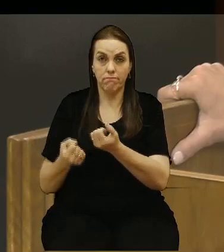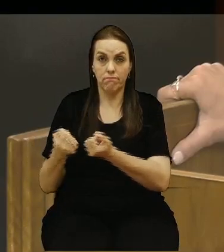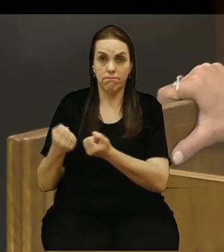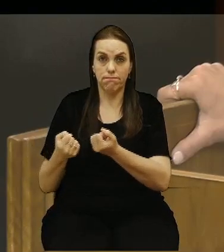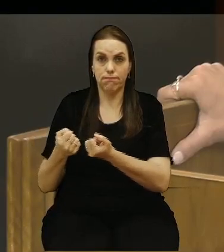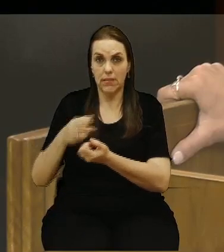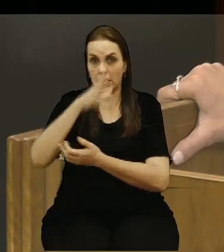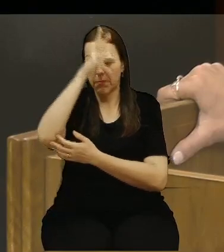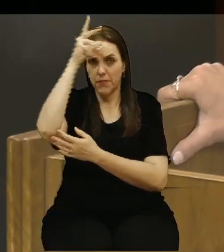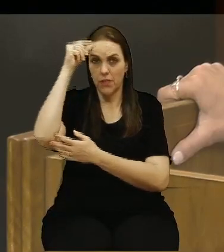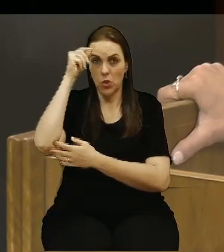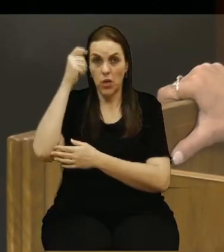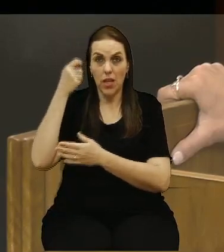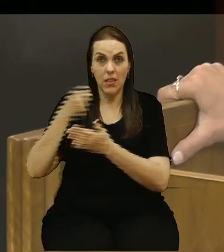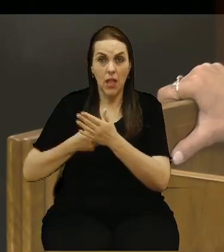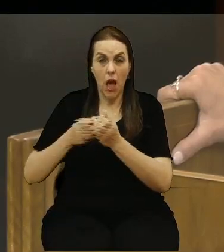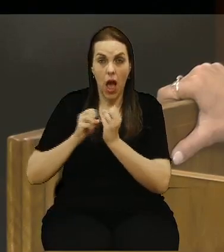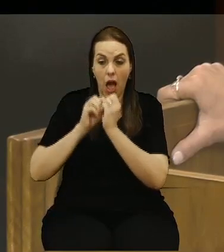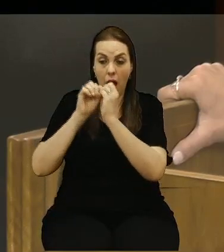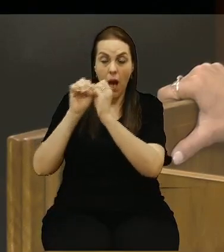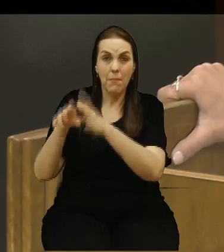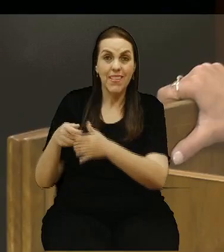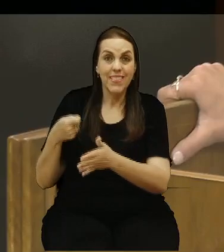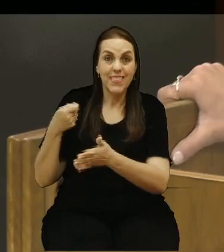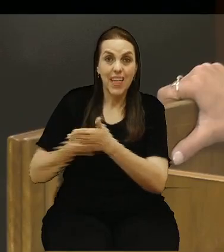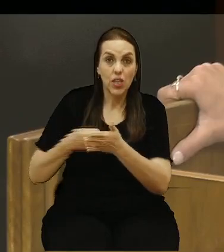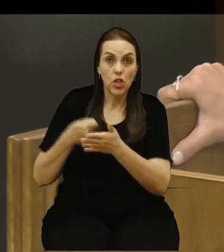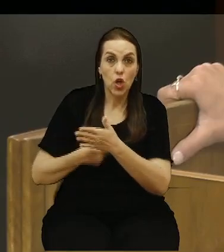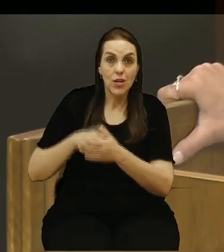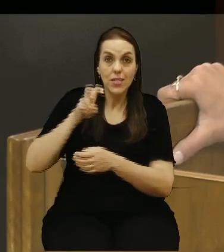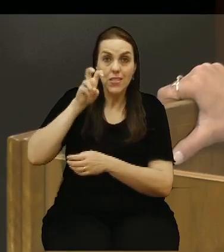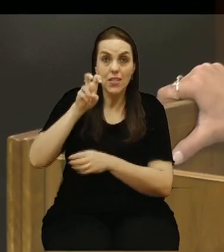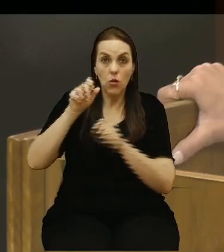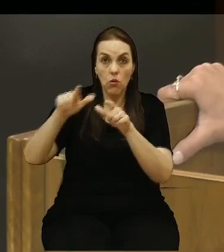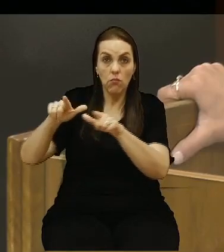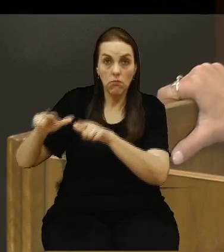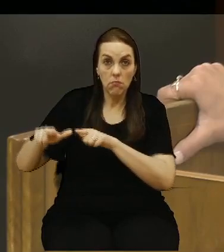Tentam abandonar em 5 locais diferentes, conforme provas.